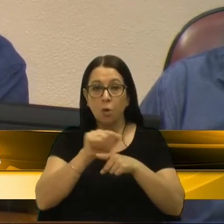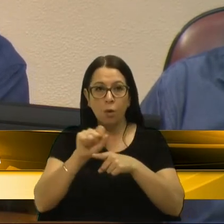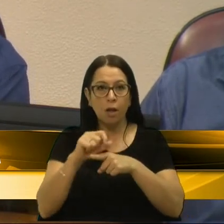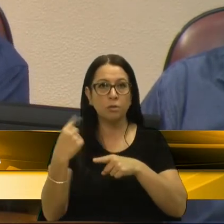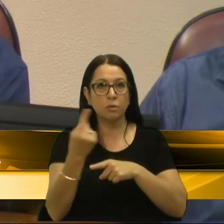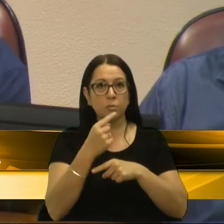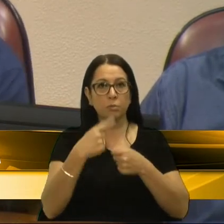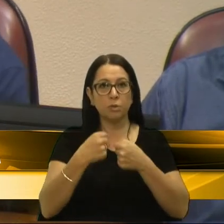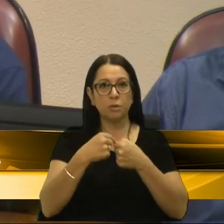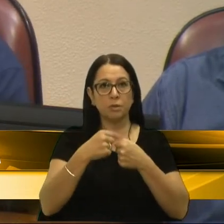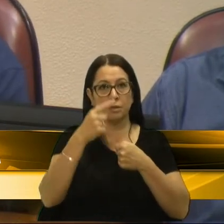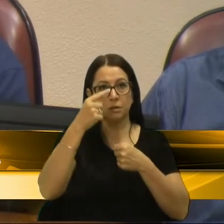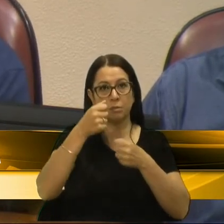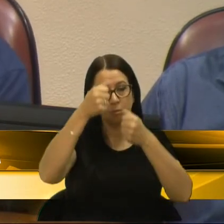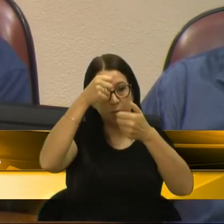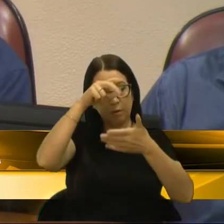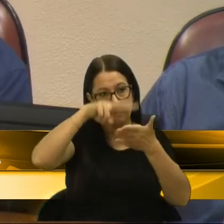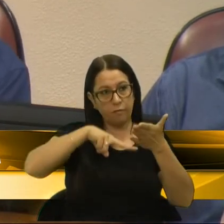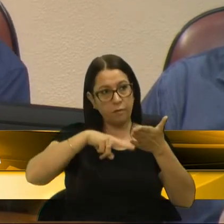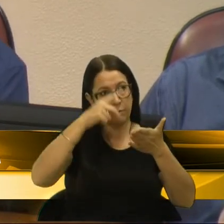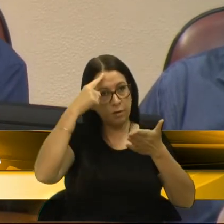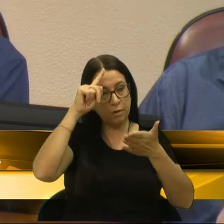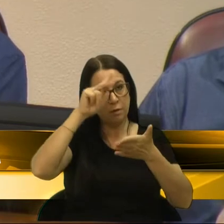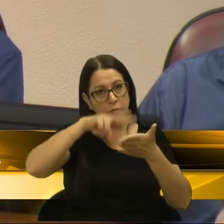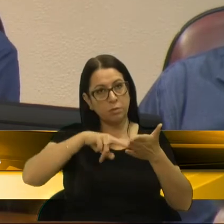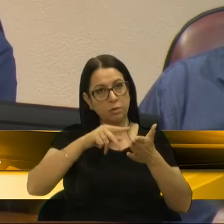Com a palavra o autor para a leitura do requerimento.